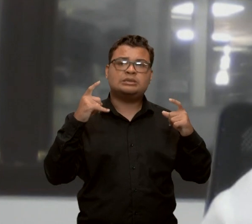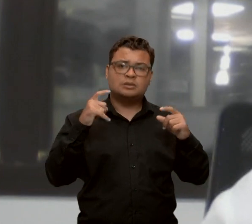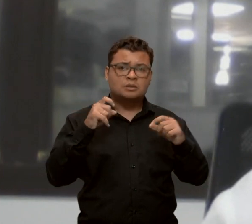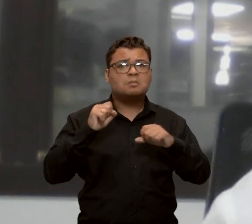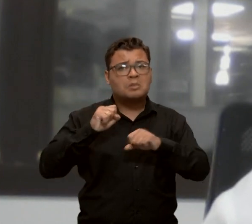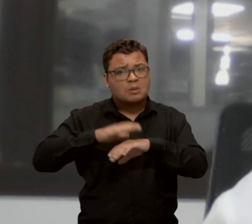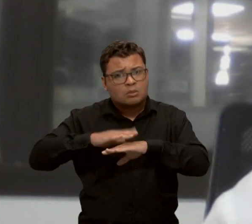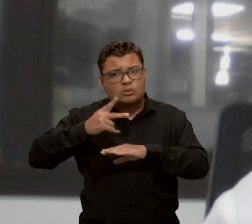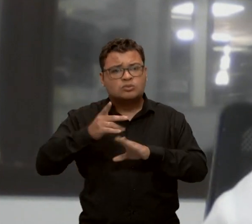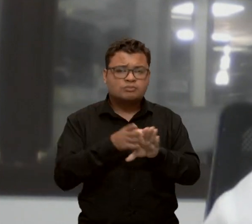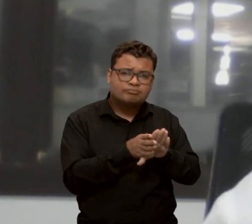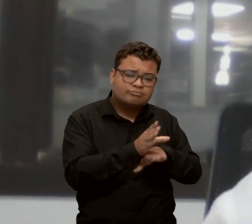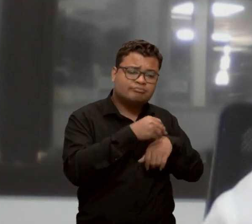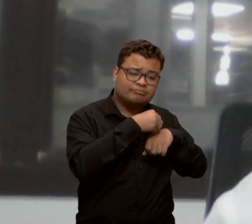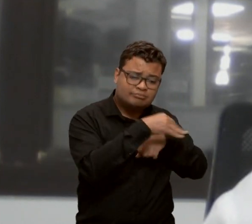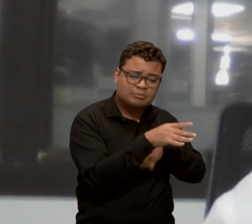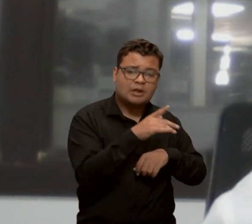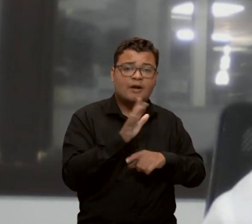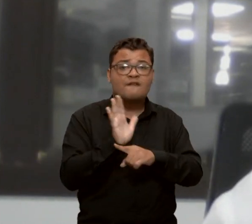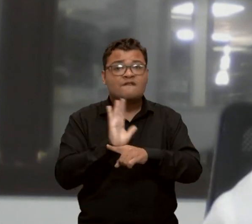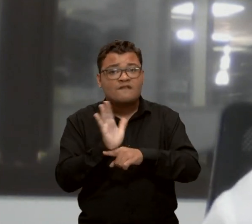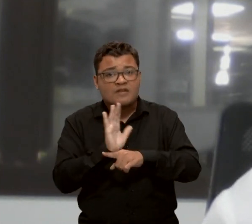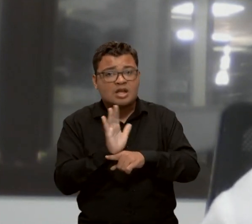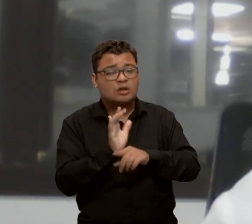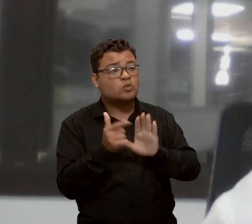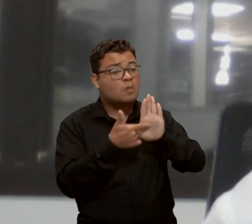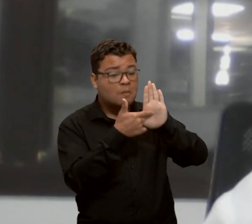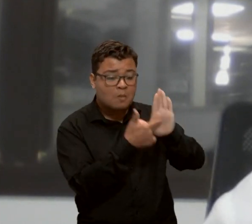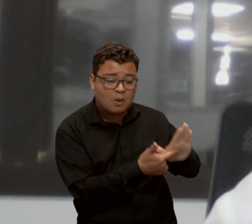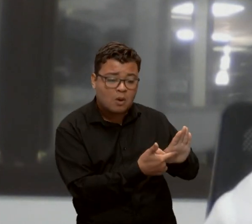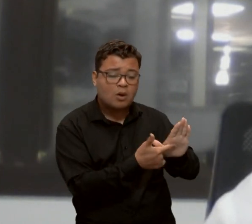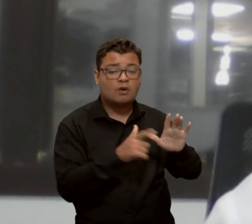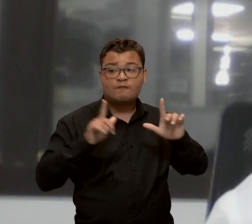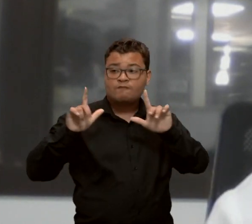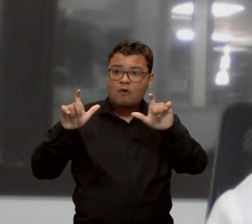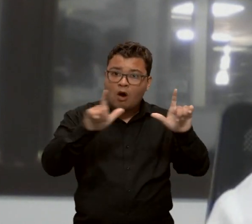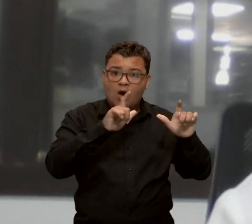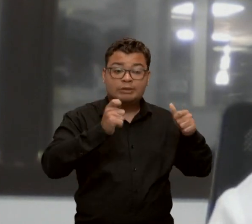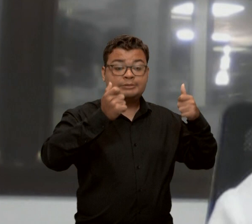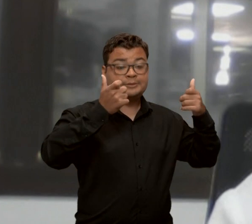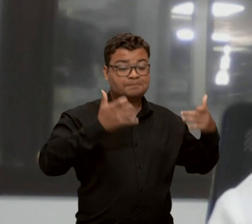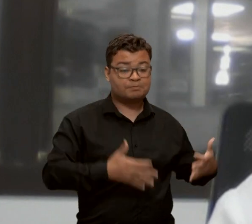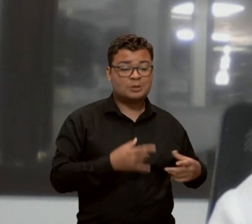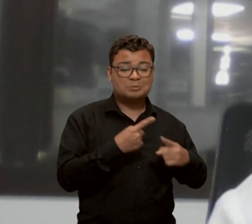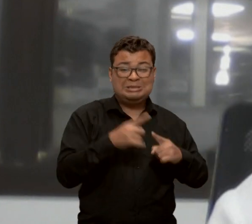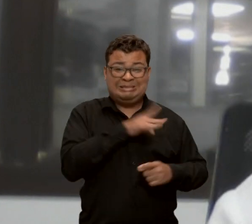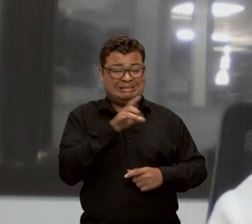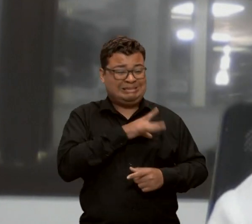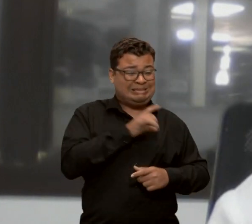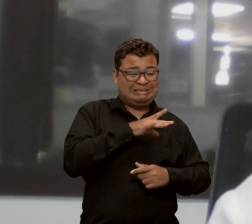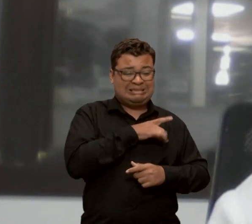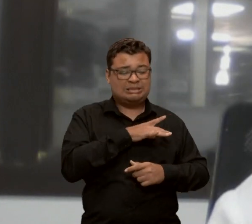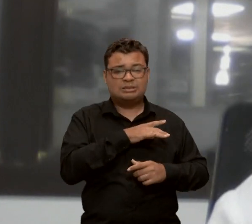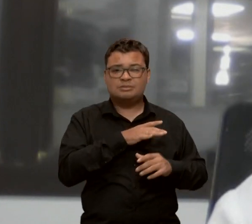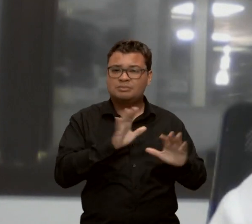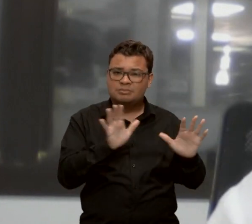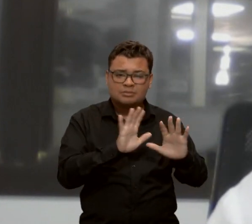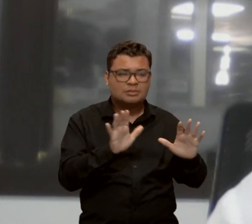de vídeos, de fotos, para explicar para ela o que está acontecendo, para ela não ficar com tanto medo daquela